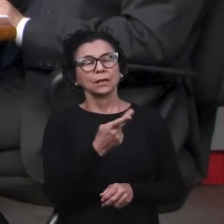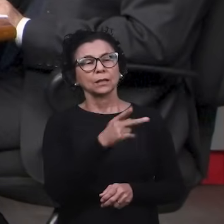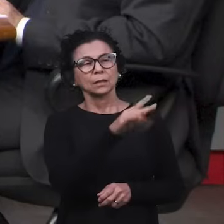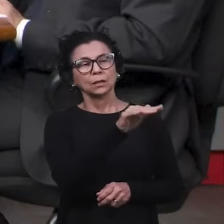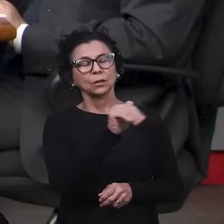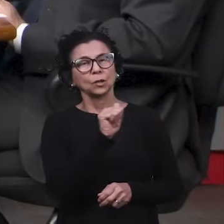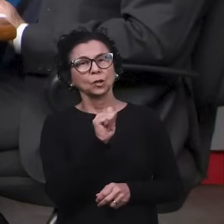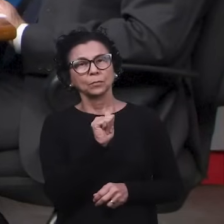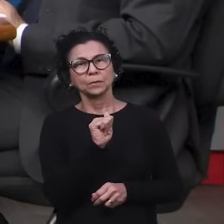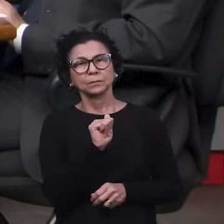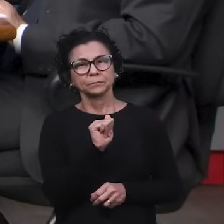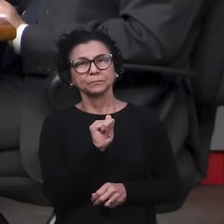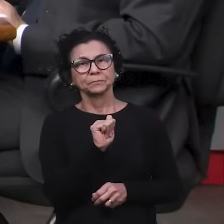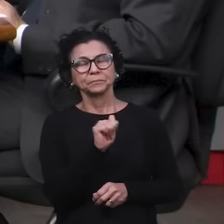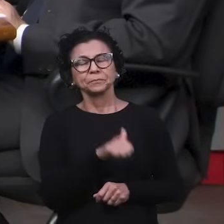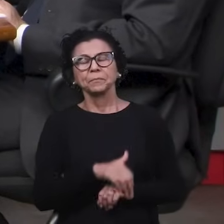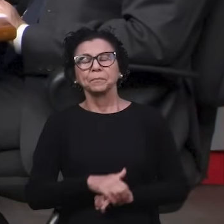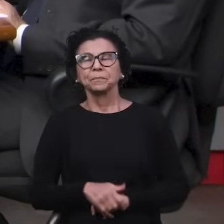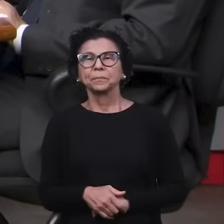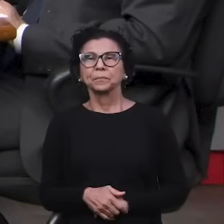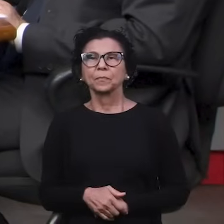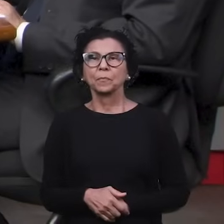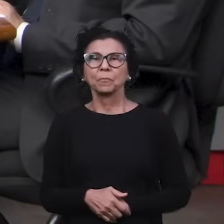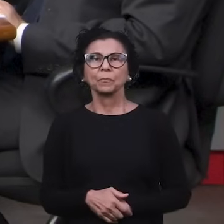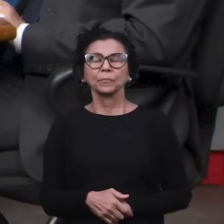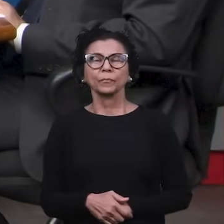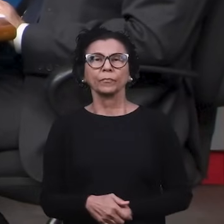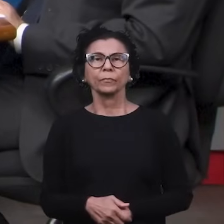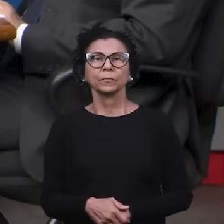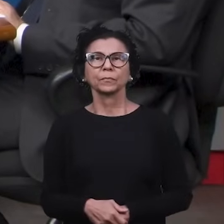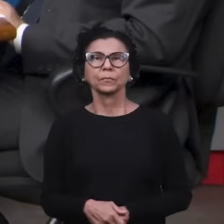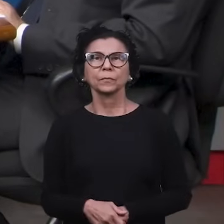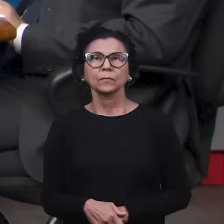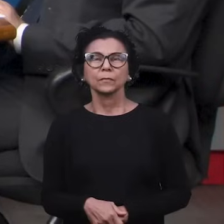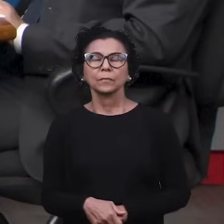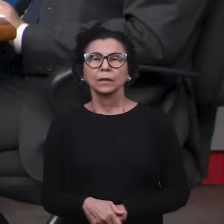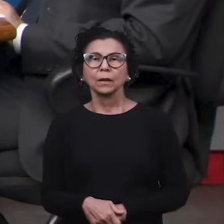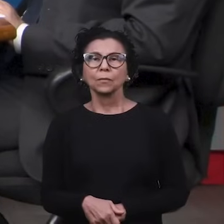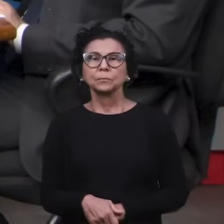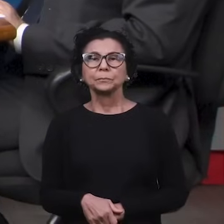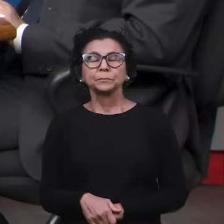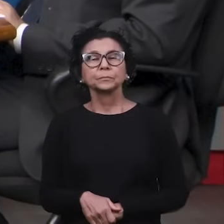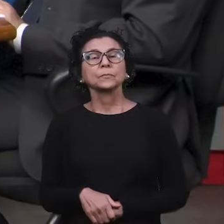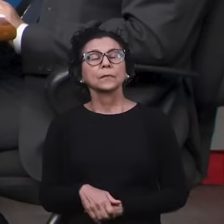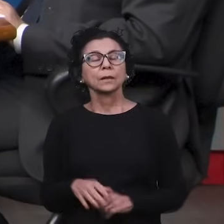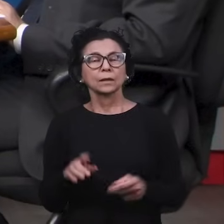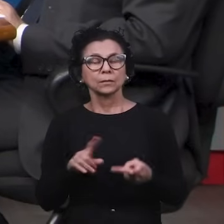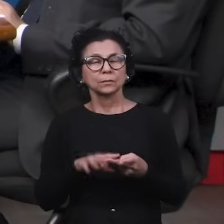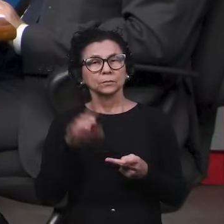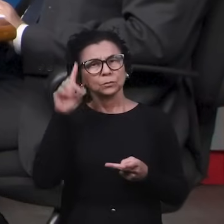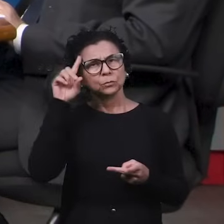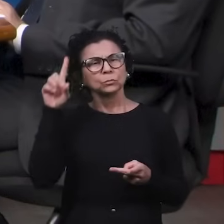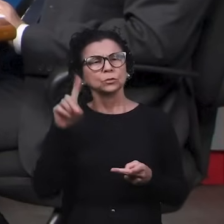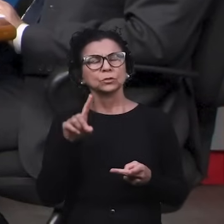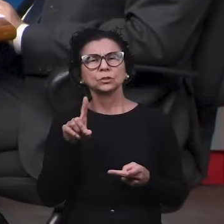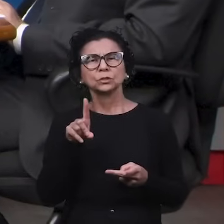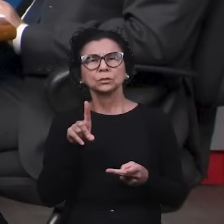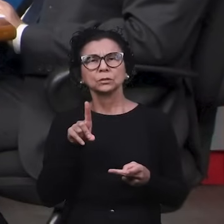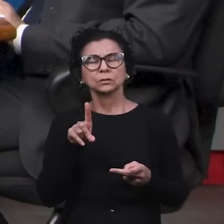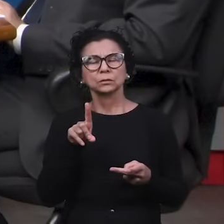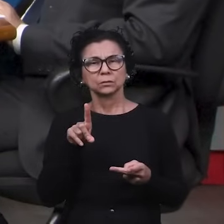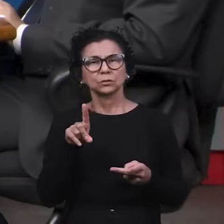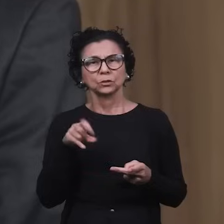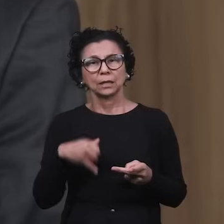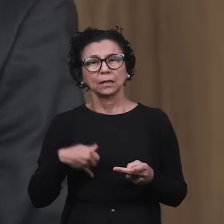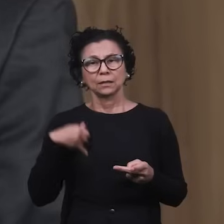de barreiras. Mas o que a Eliane colocou aqui, não só o nome, né? A data do aniversário, ou passou de